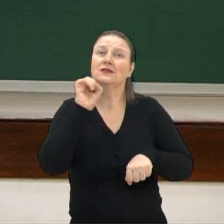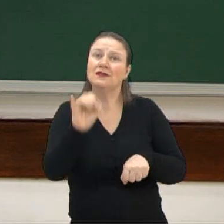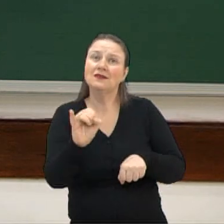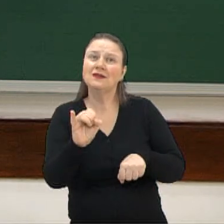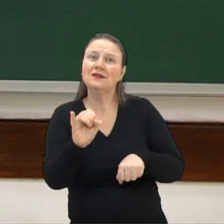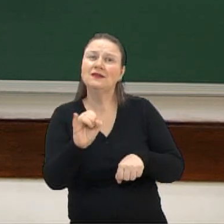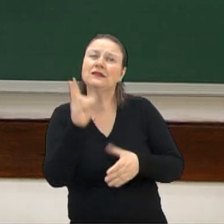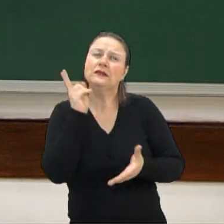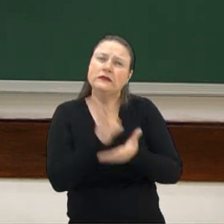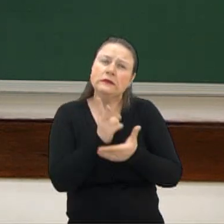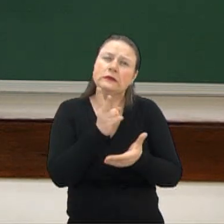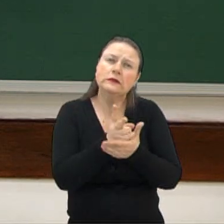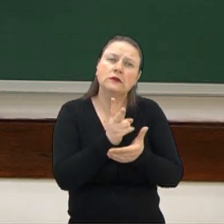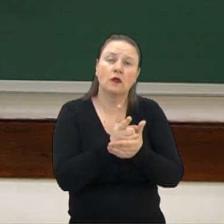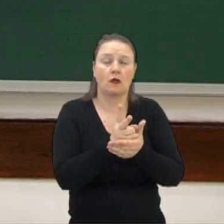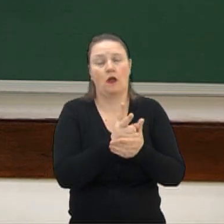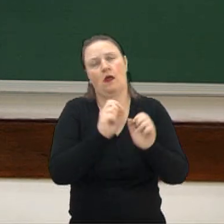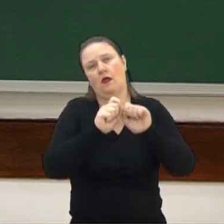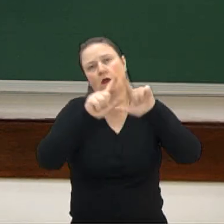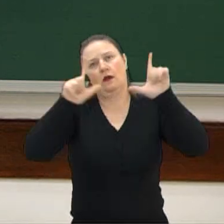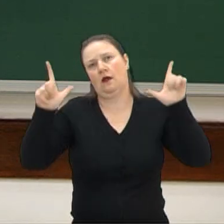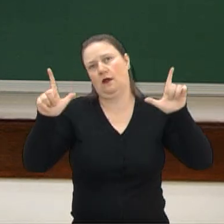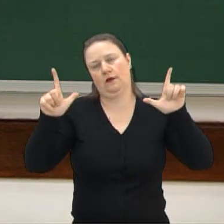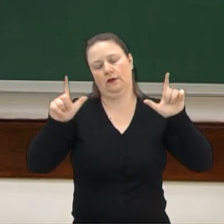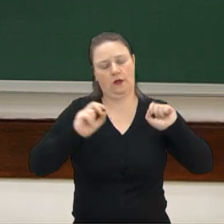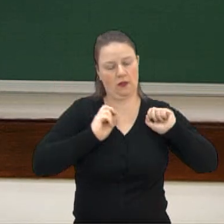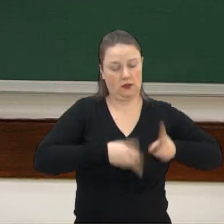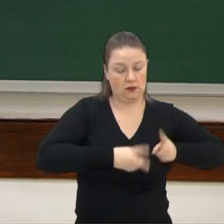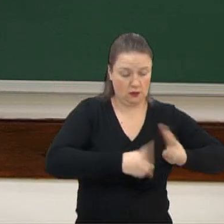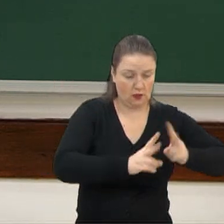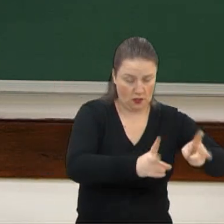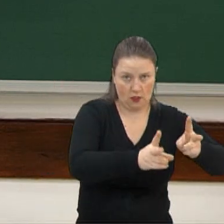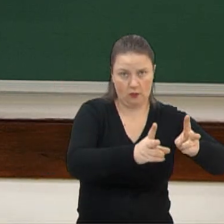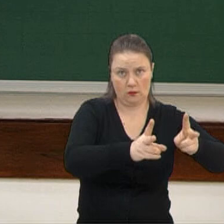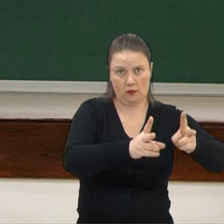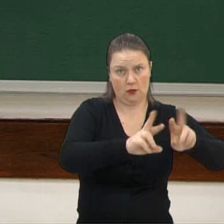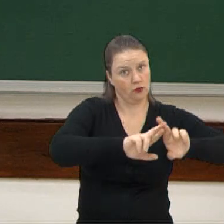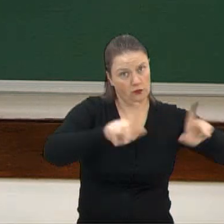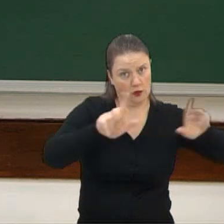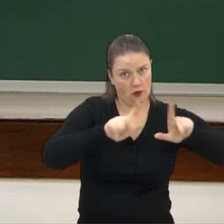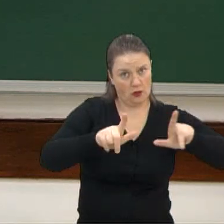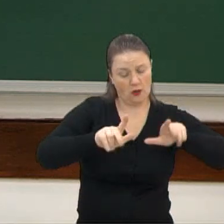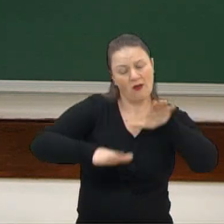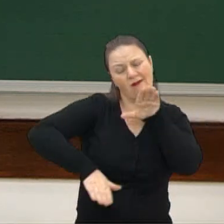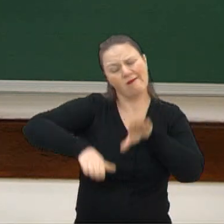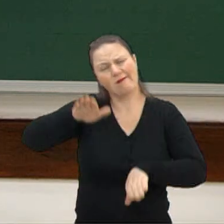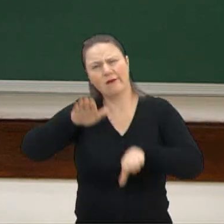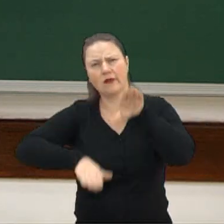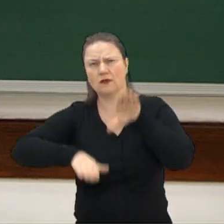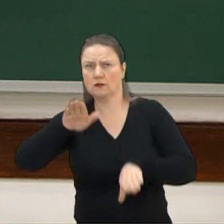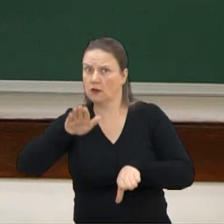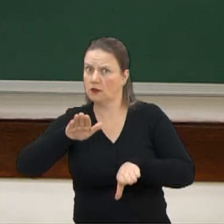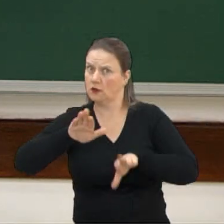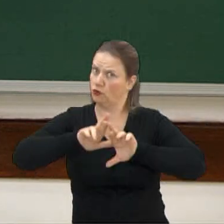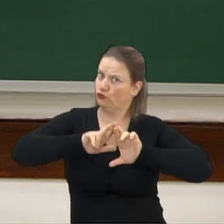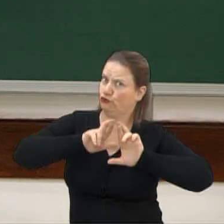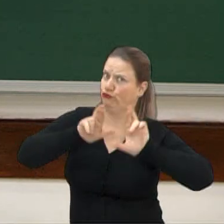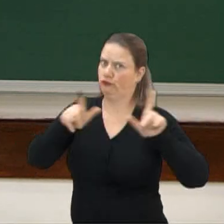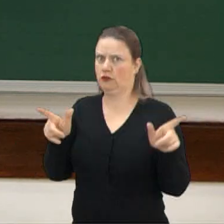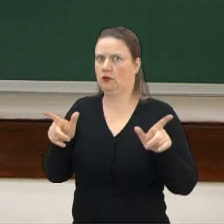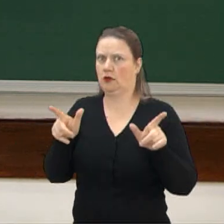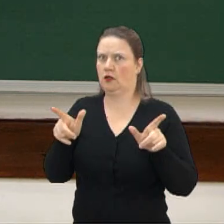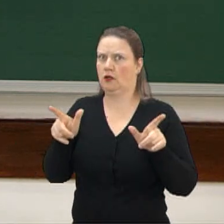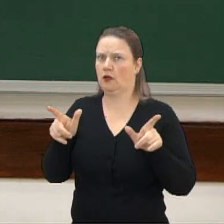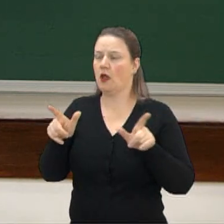frequência. São coisas diferentes. Você fazer uma coisa sempre é uma coisa. Você fazer uma coisa às vezes tem um outro